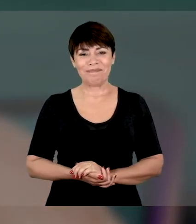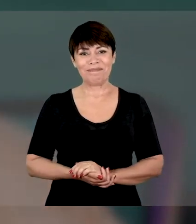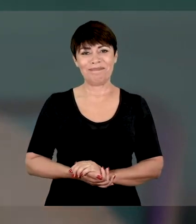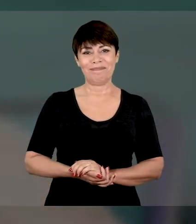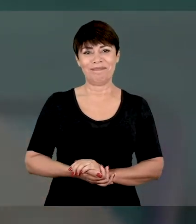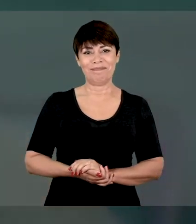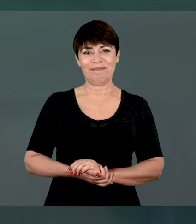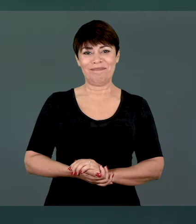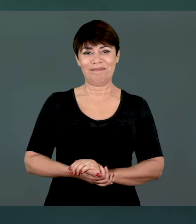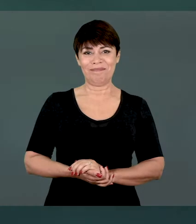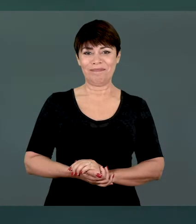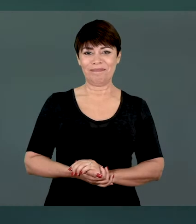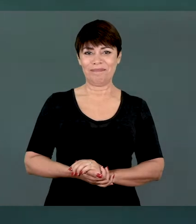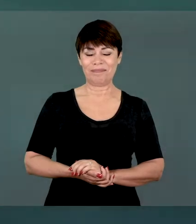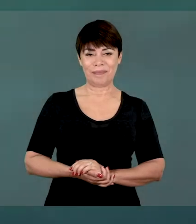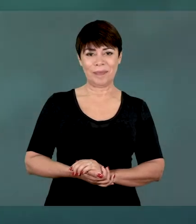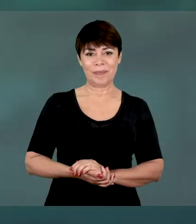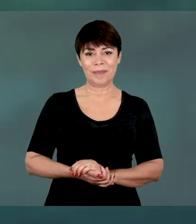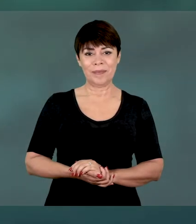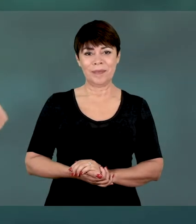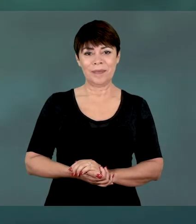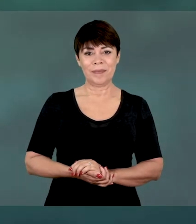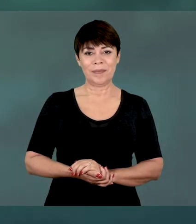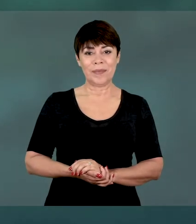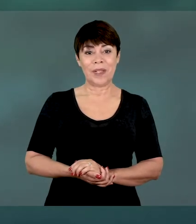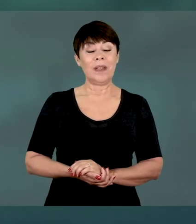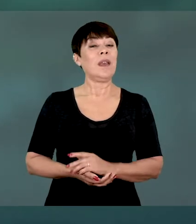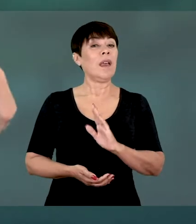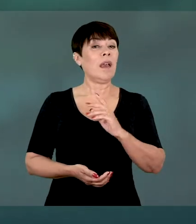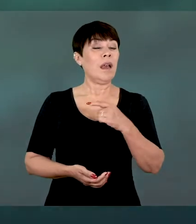inclusão. Aline é artista plástica e tem paralisia cerebral. Eu